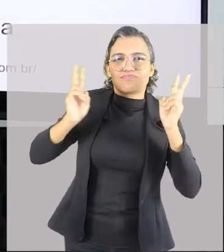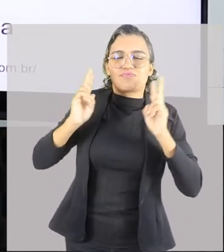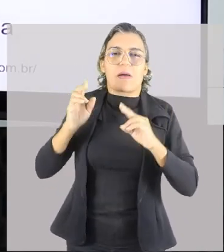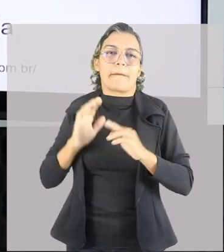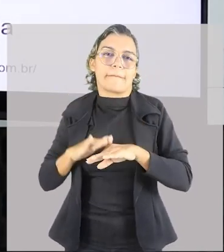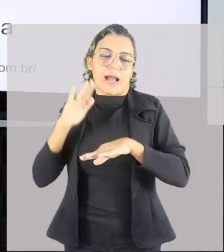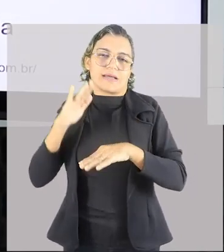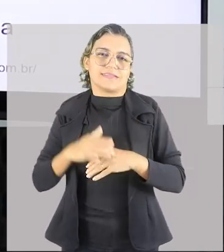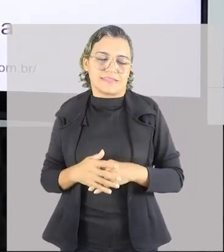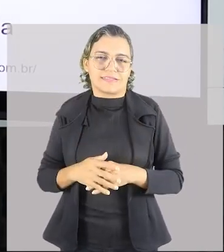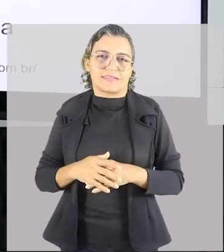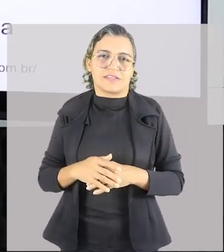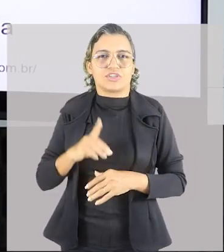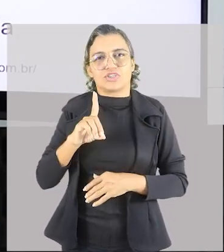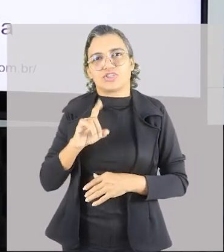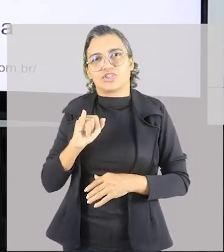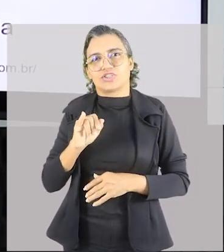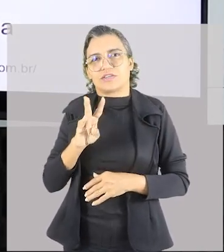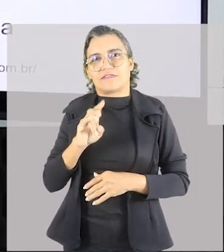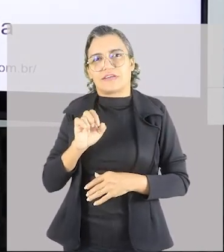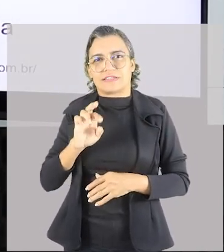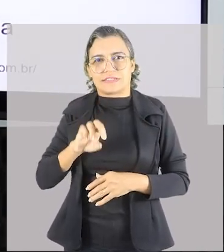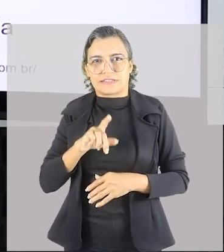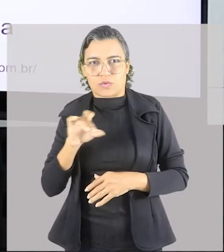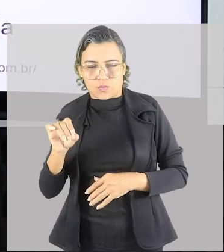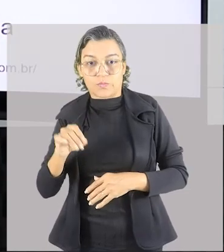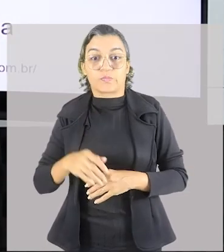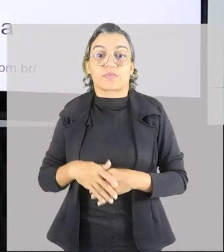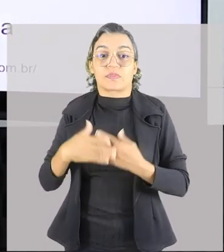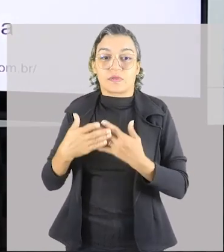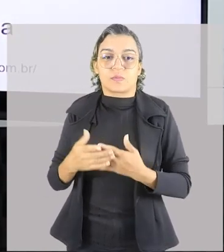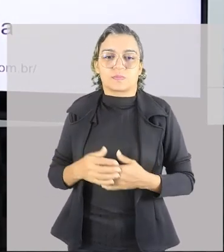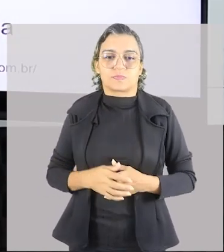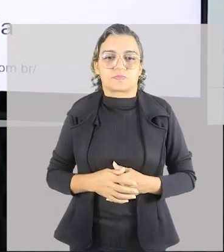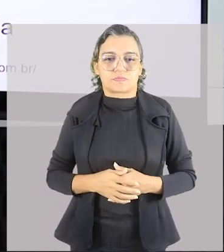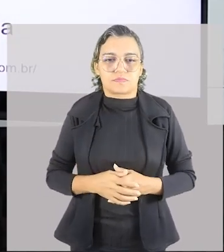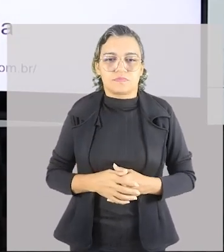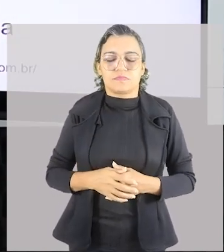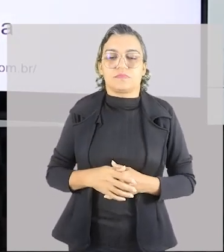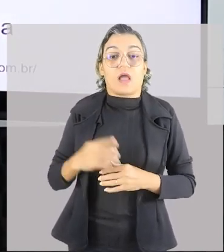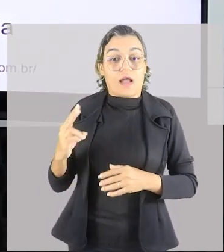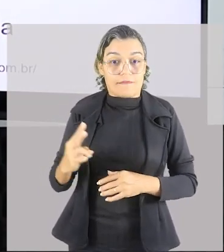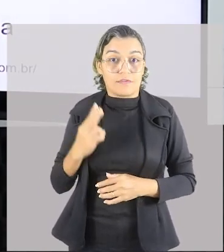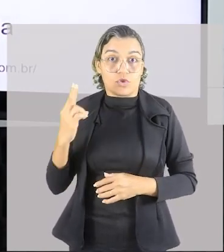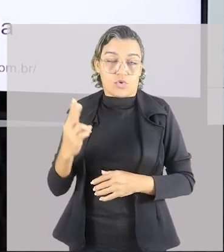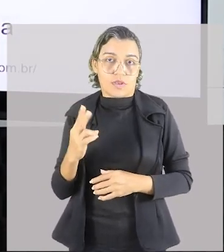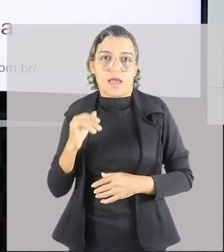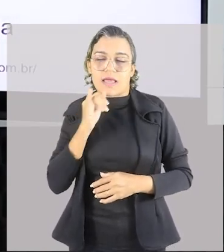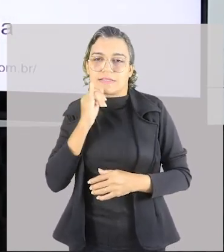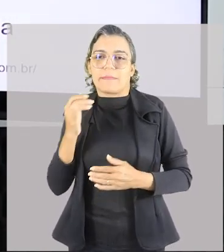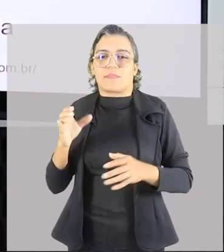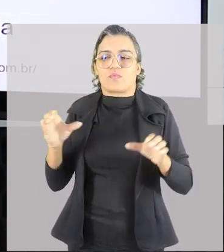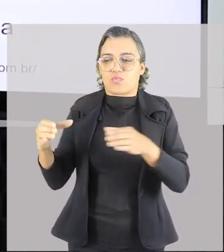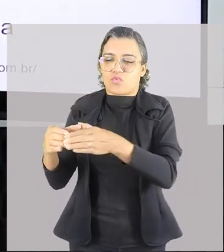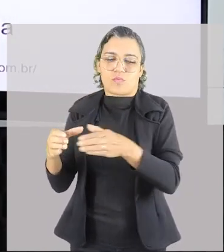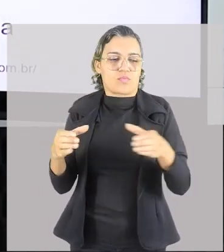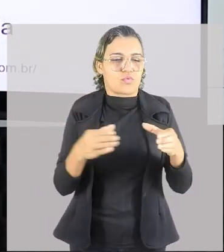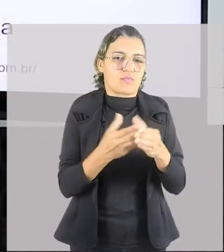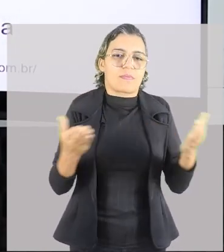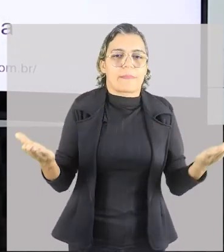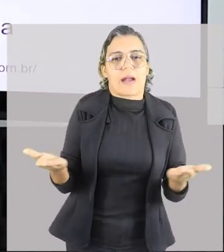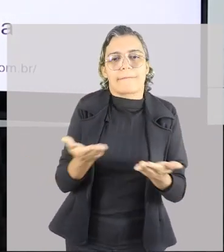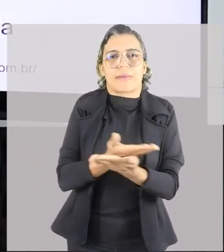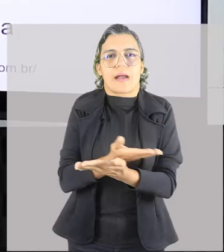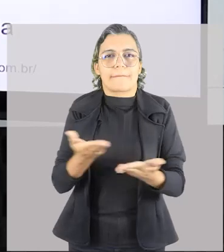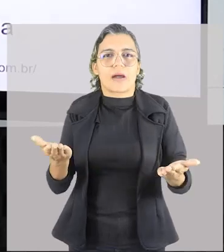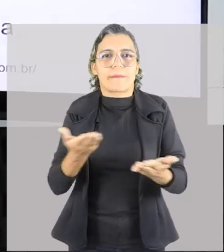de uma forma mais descontraída, beleza? A vitória ela é compartilhada, então não tem esse grupo venceu e esse grupo perdeu,